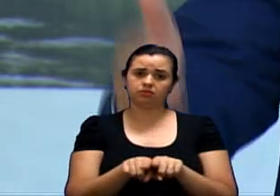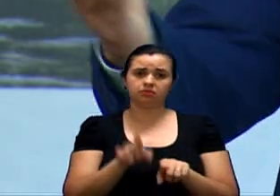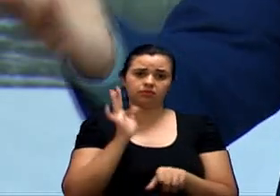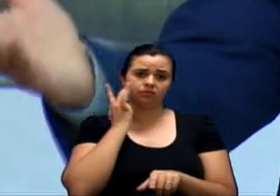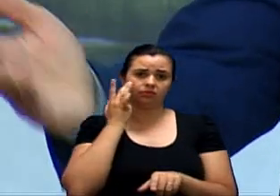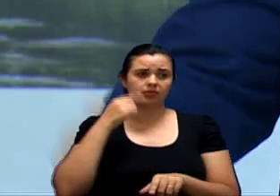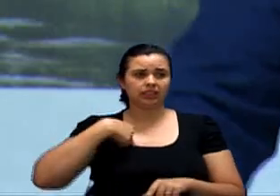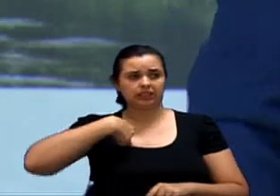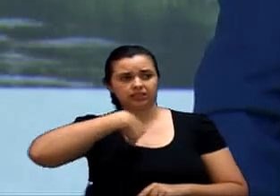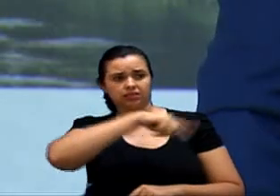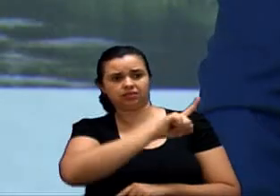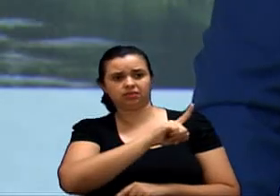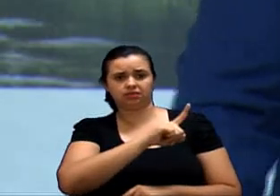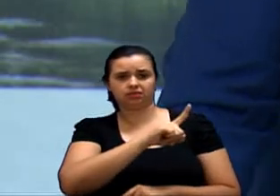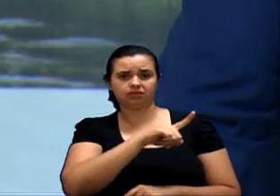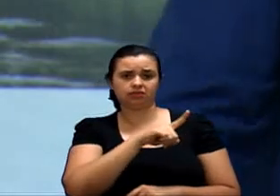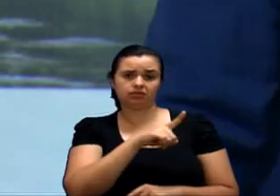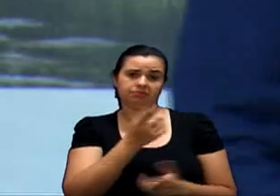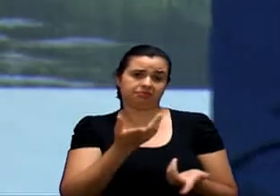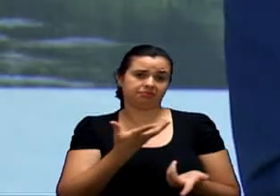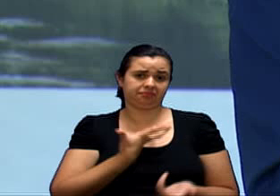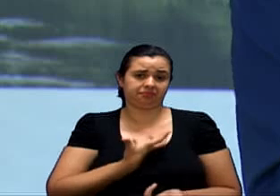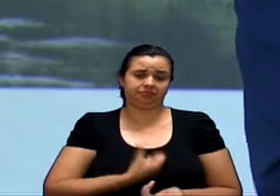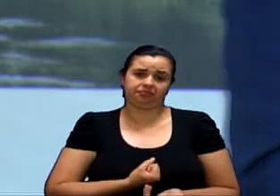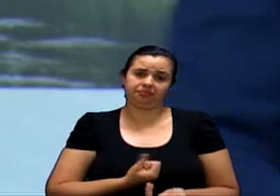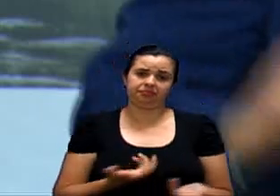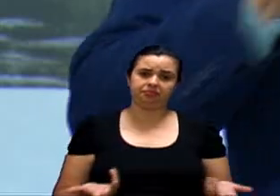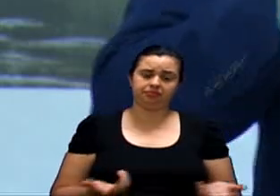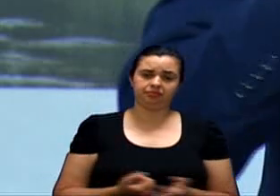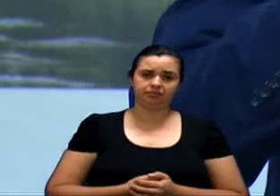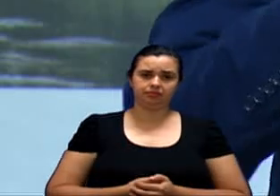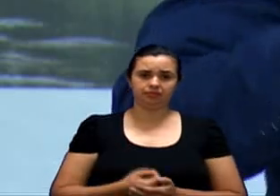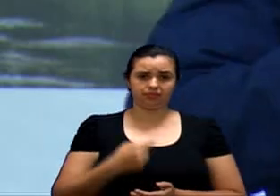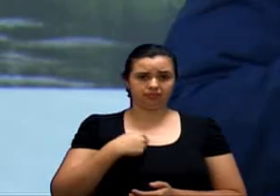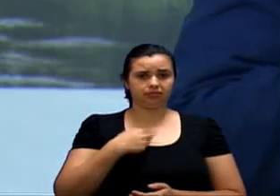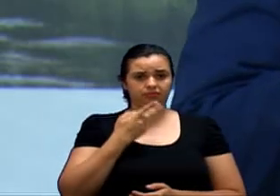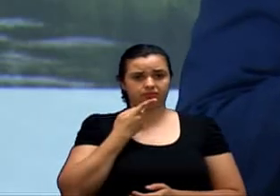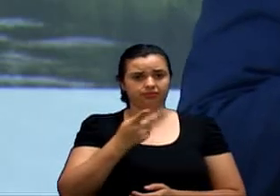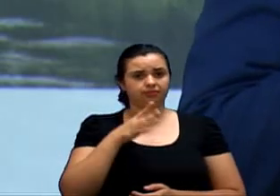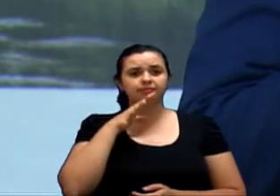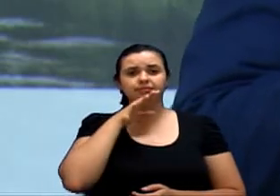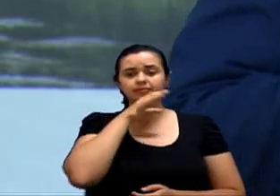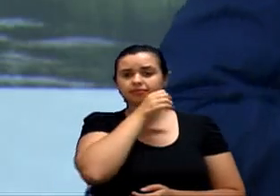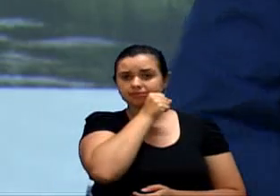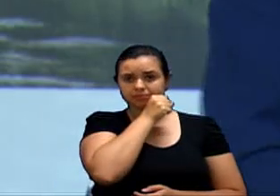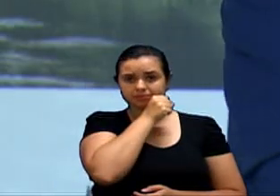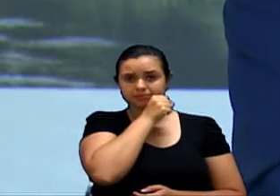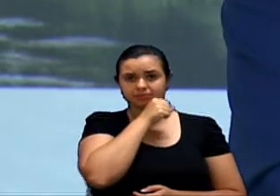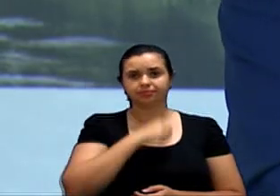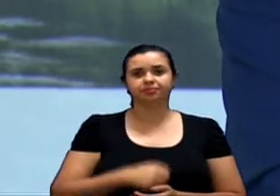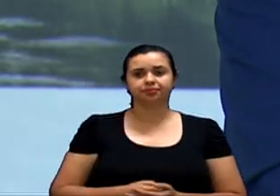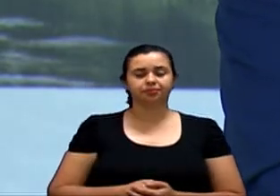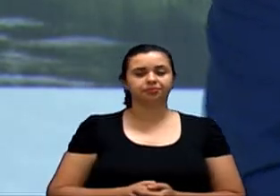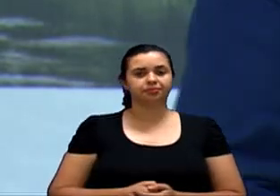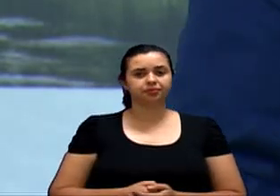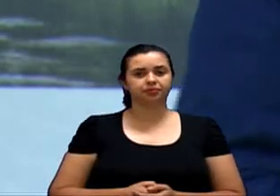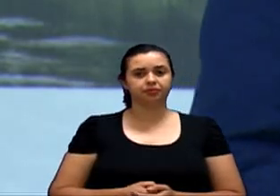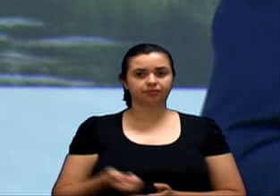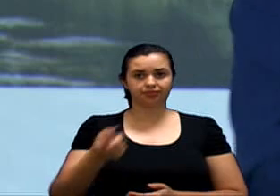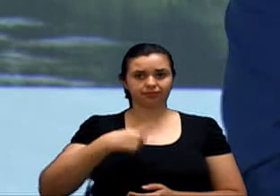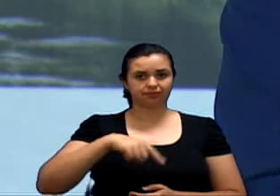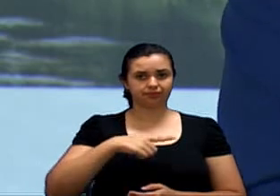sair e ficar mal-humorado, né? Então, mas acho que é interessante, porque eu vou falar muito rápido, vou ser muito breve e assim a gente